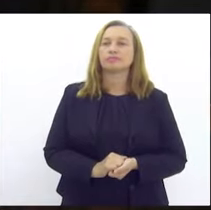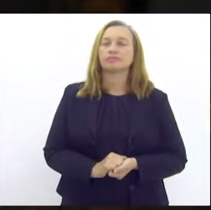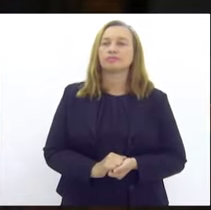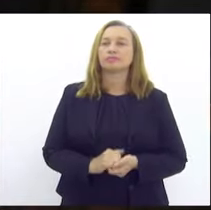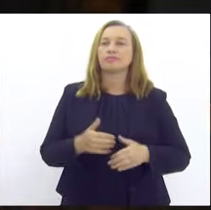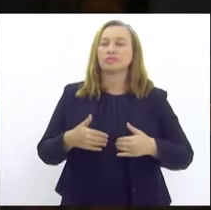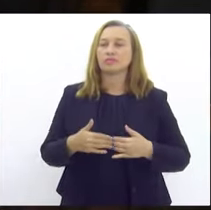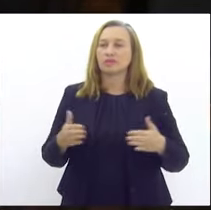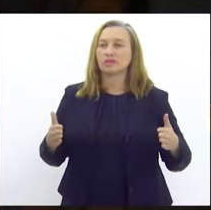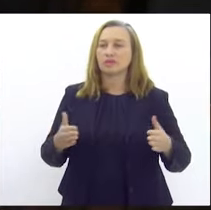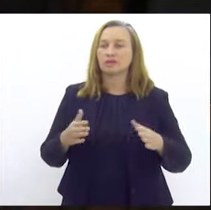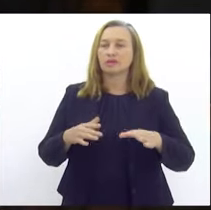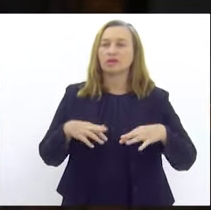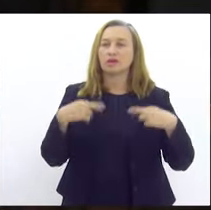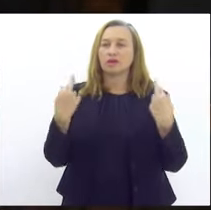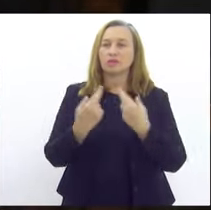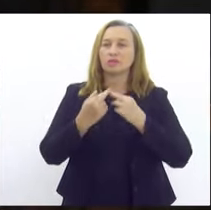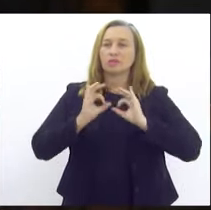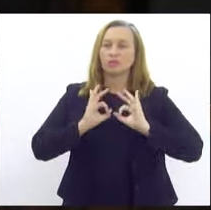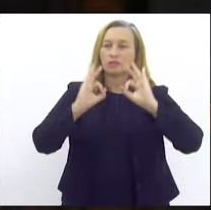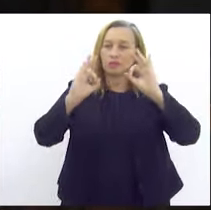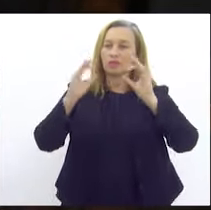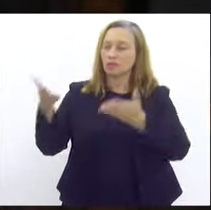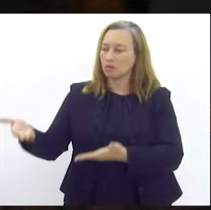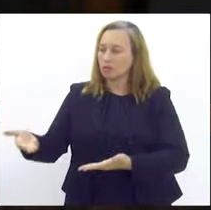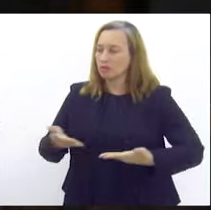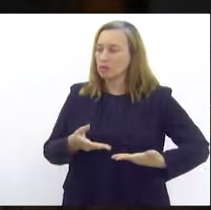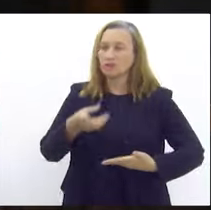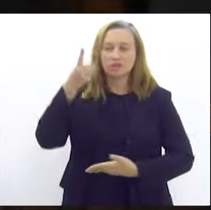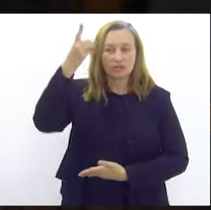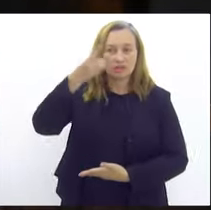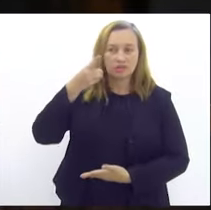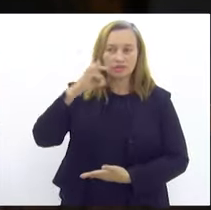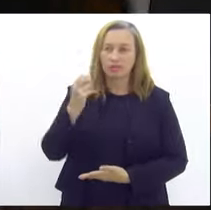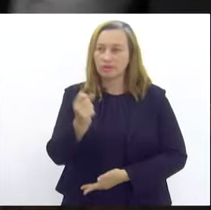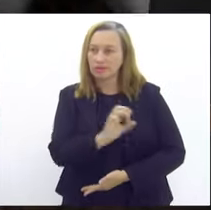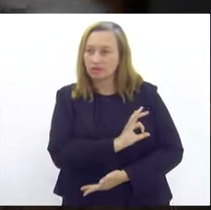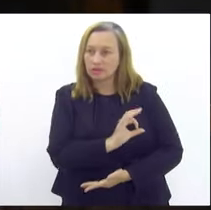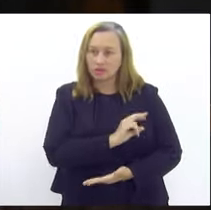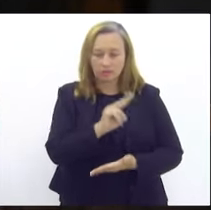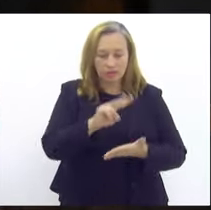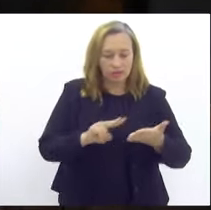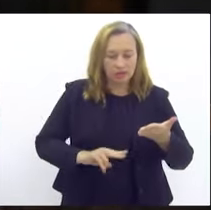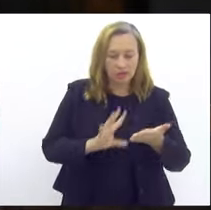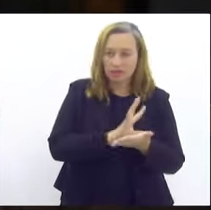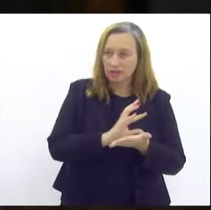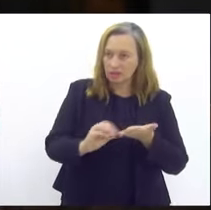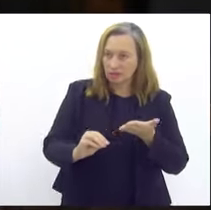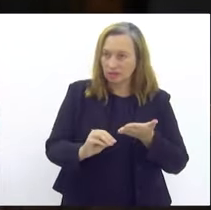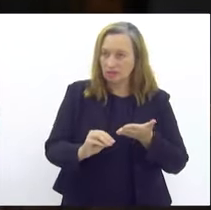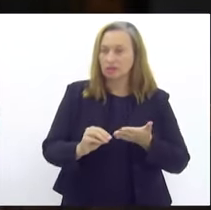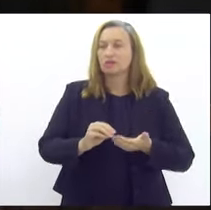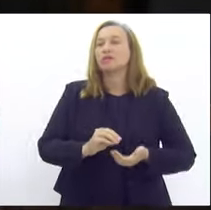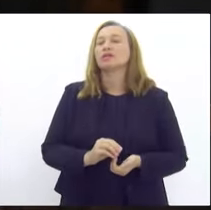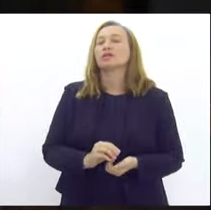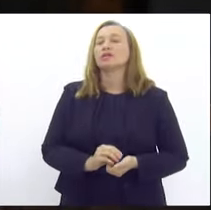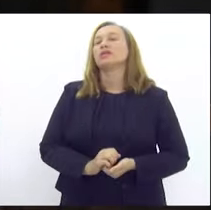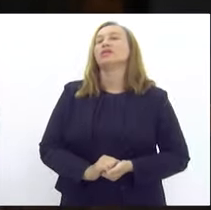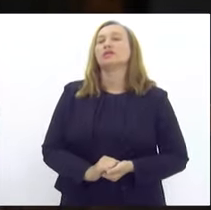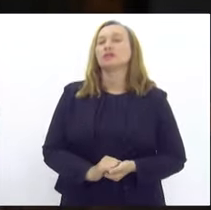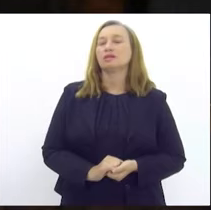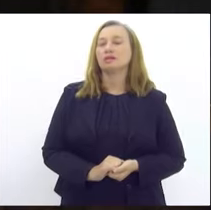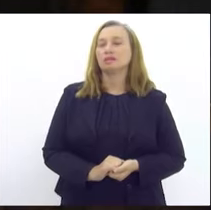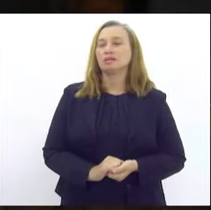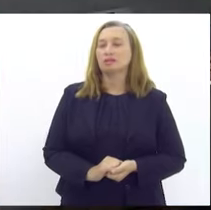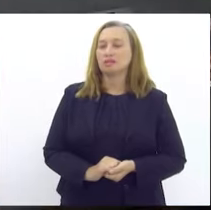sessão extraordinária. A presidência convida a nobre deputada Marta Rocha para a leitura da ata da sessão anterior.